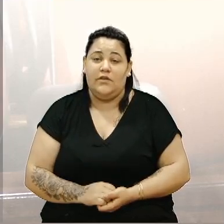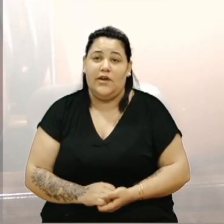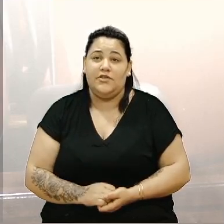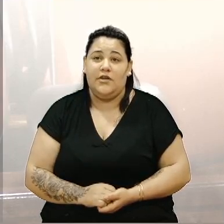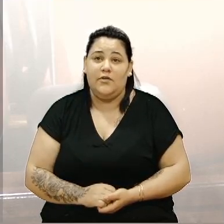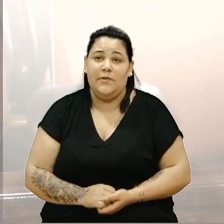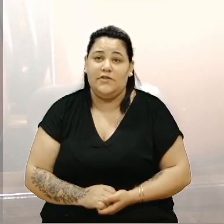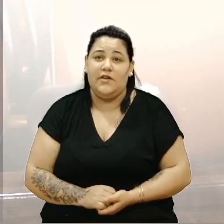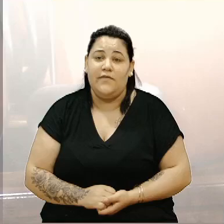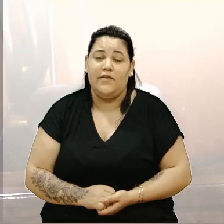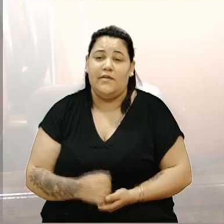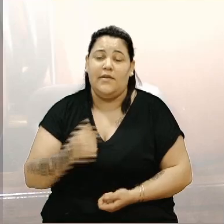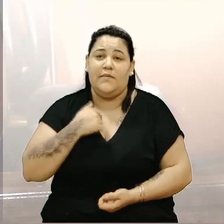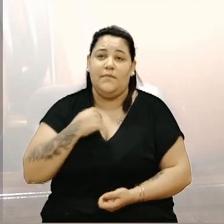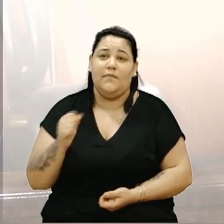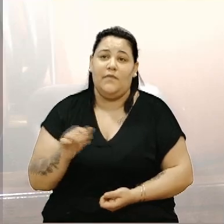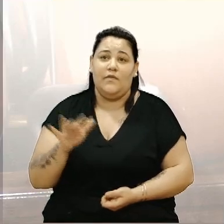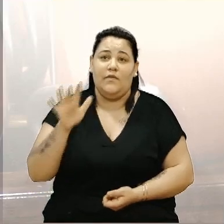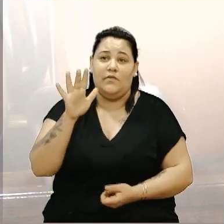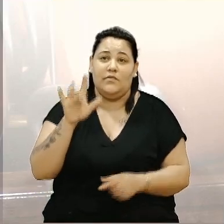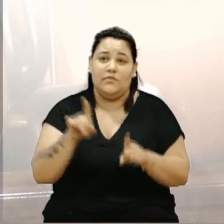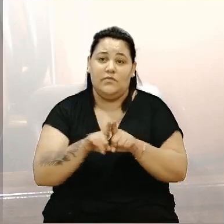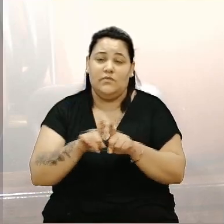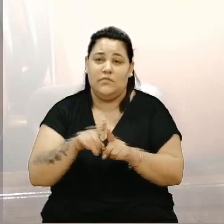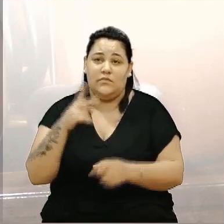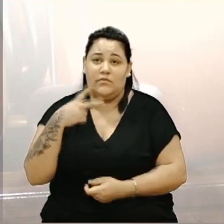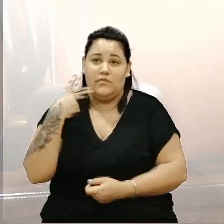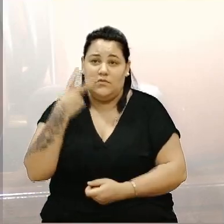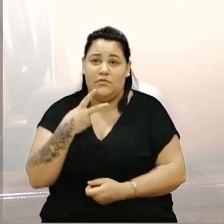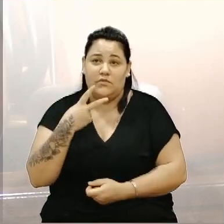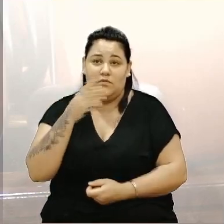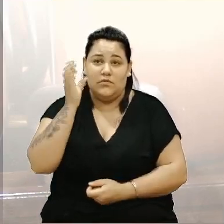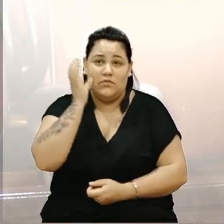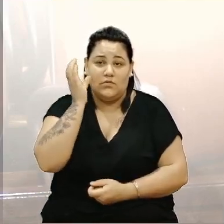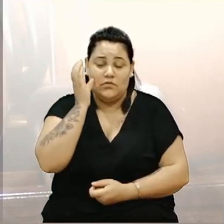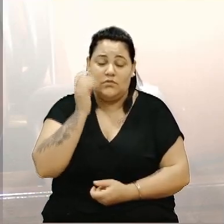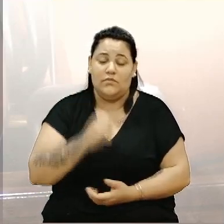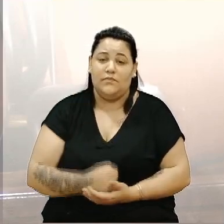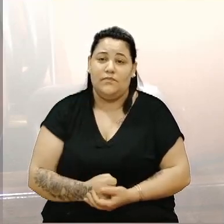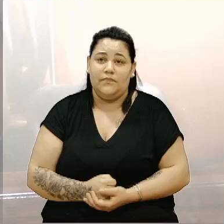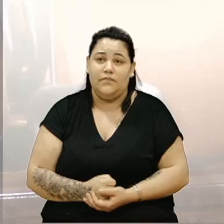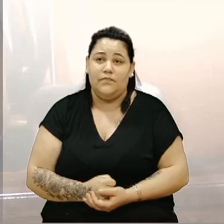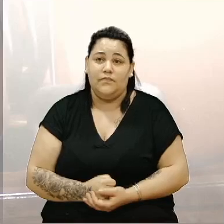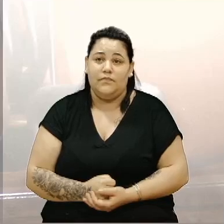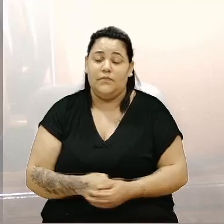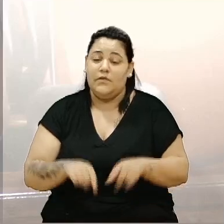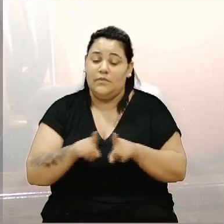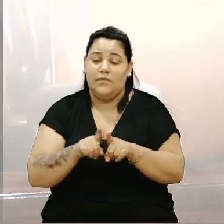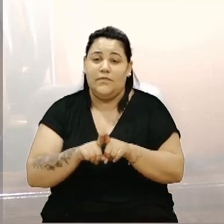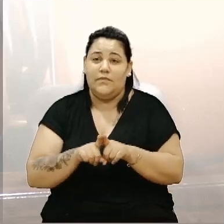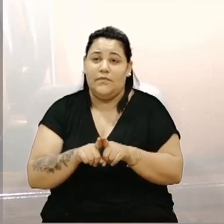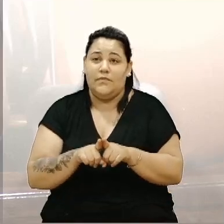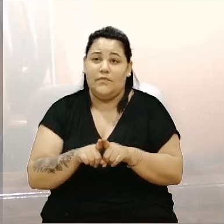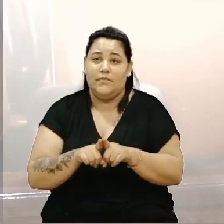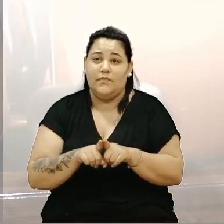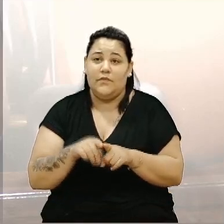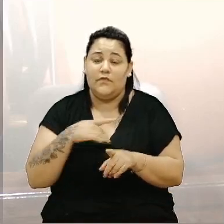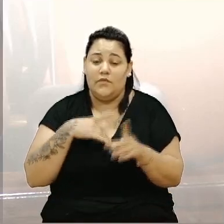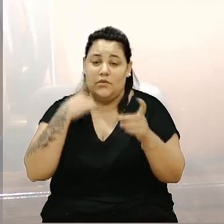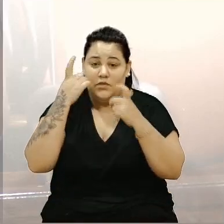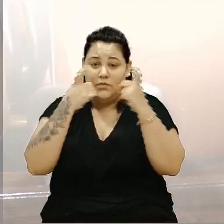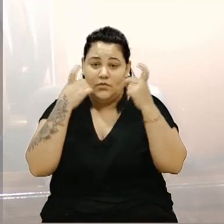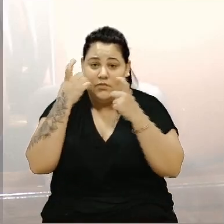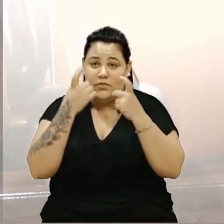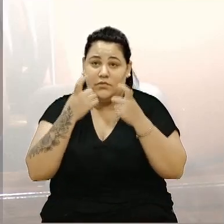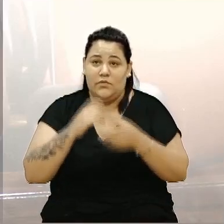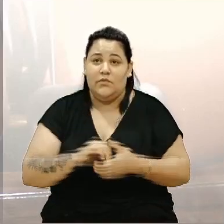E eu falo isso porque o vereador Cadore fez uma fala ontem, né, deu uma entrevista na Rádio Caxias, e me preocupou muito, vereador Cadore, a sua